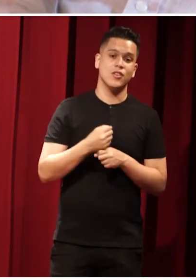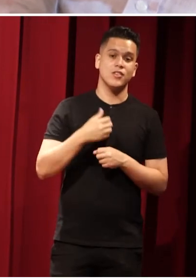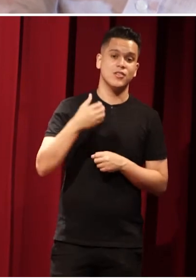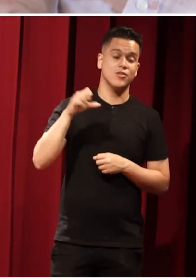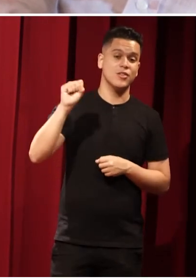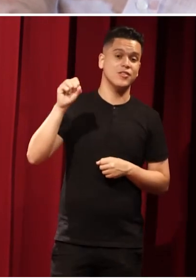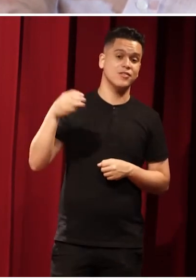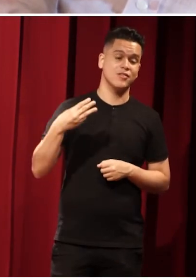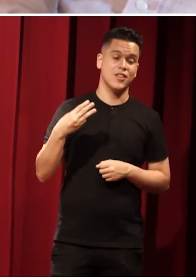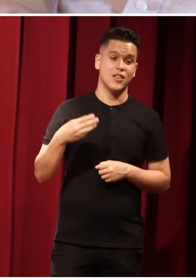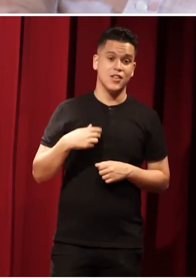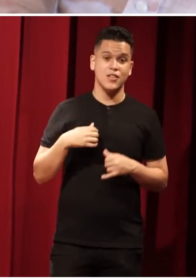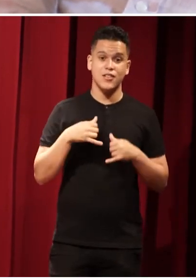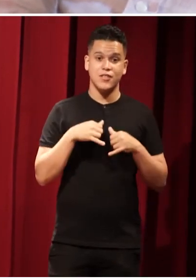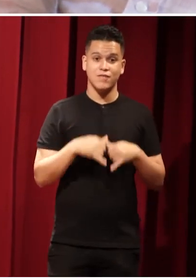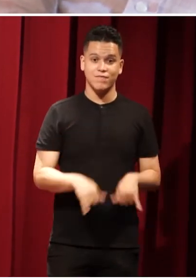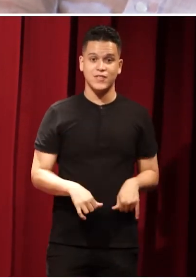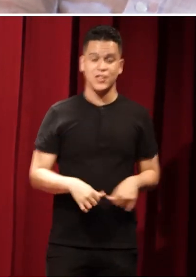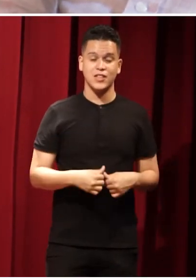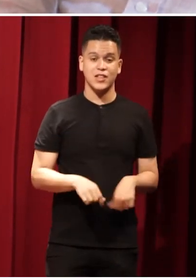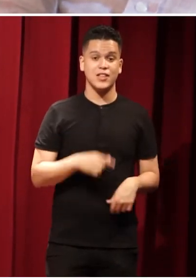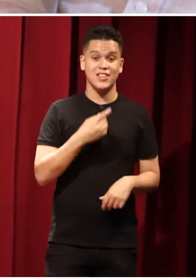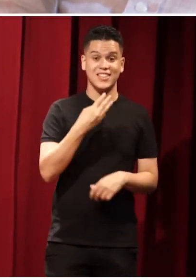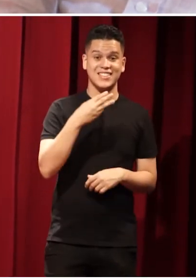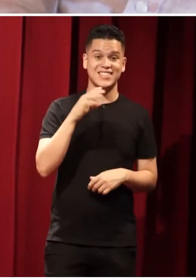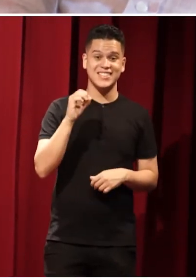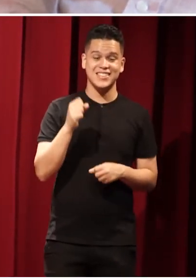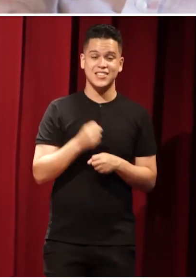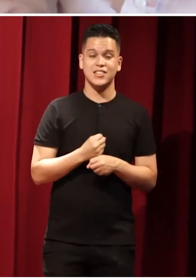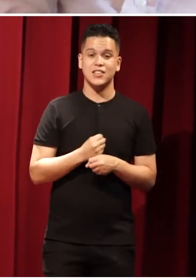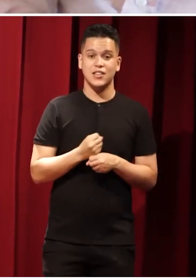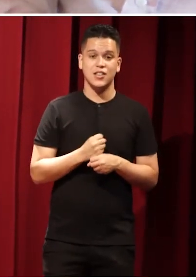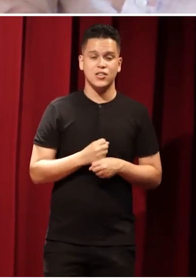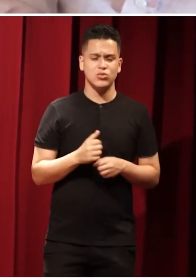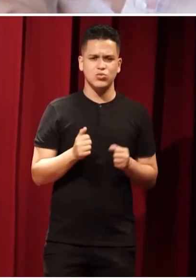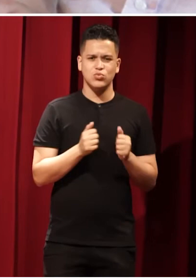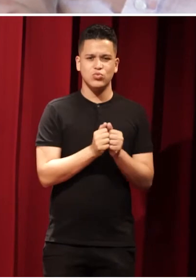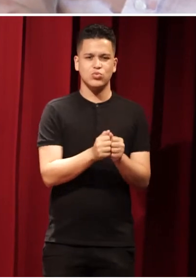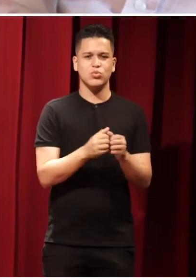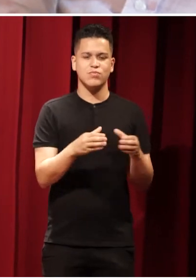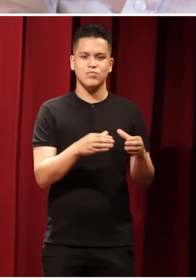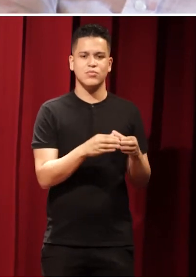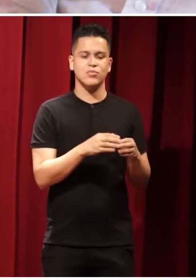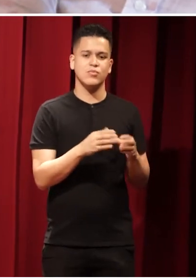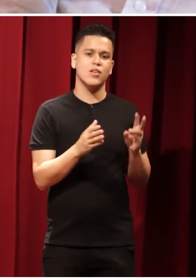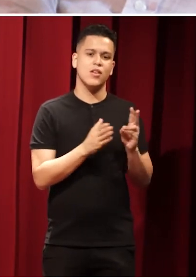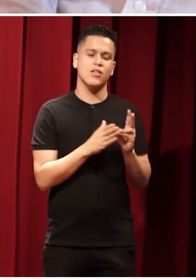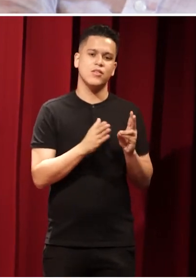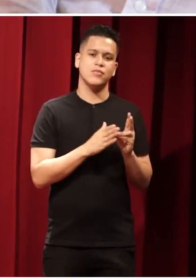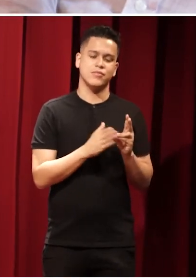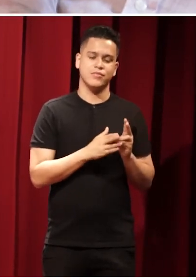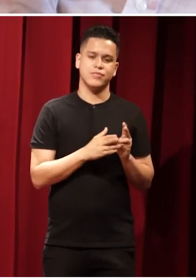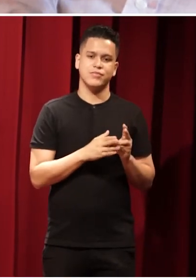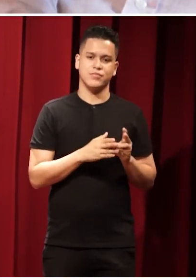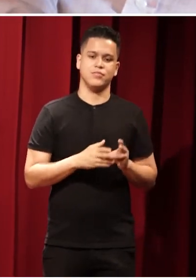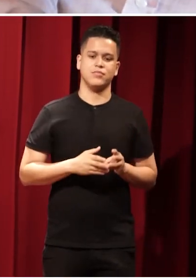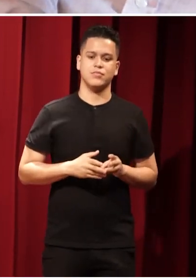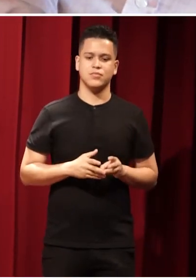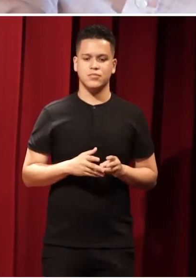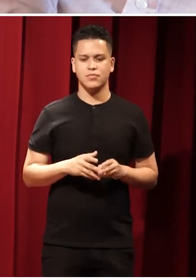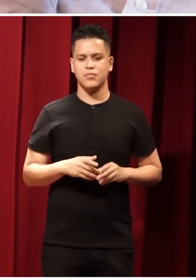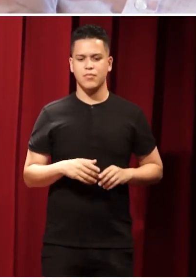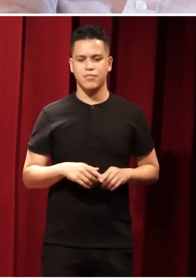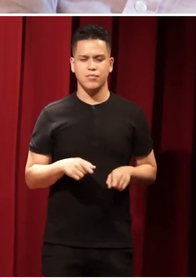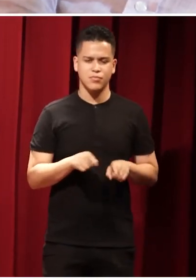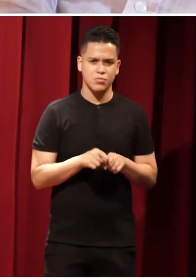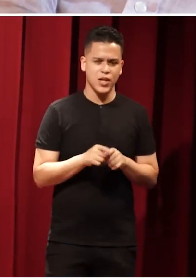Amazônia 30 anos, fazendo projeto com comunidades indígenas, com criança, mais na área de artes plásticas, que eu sou